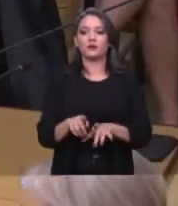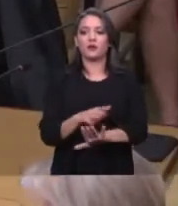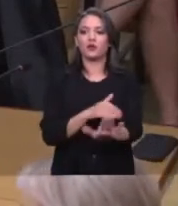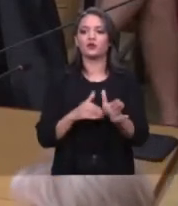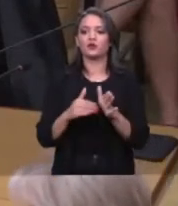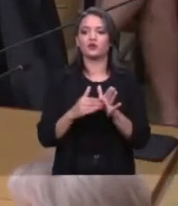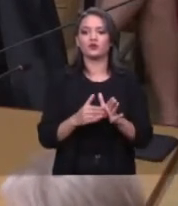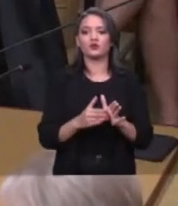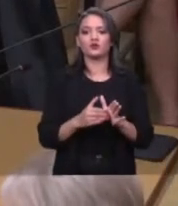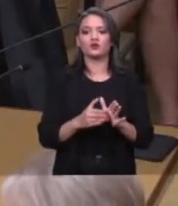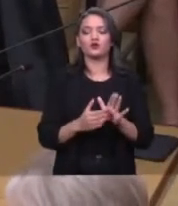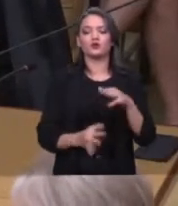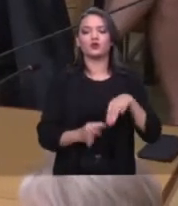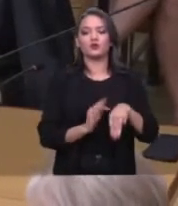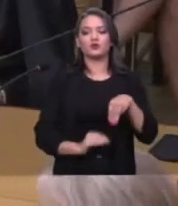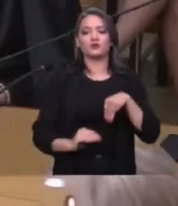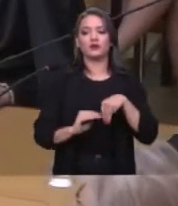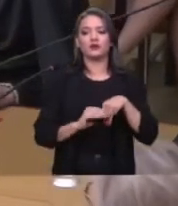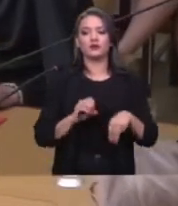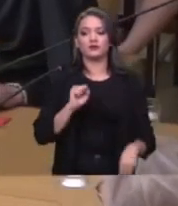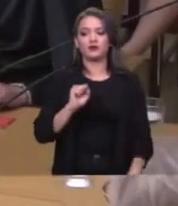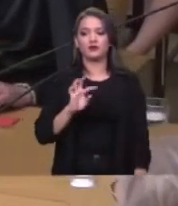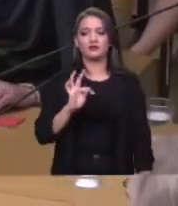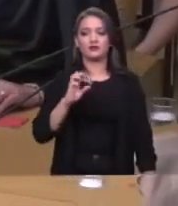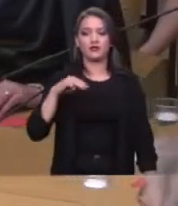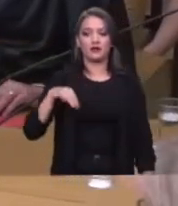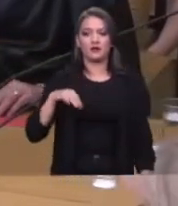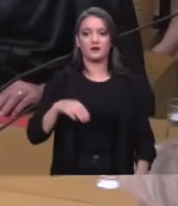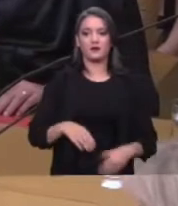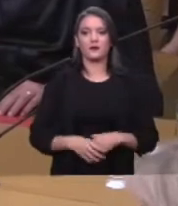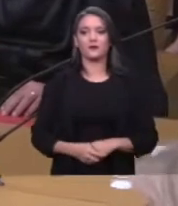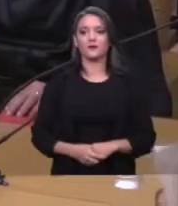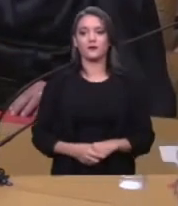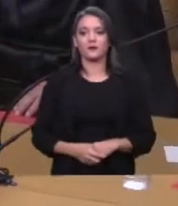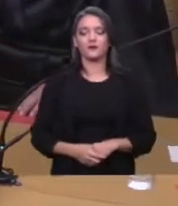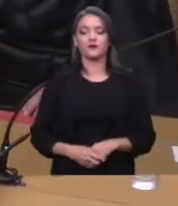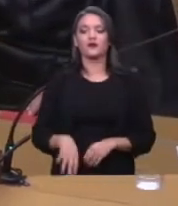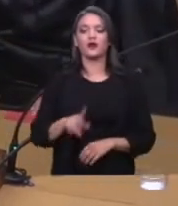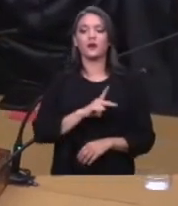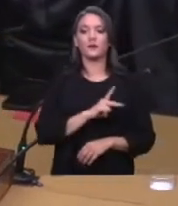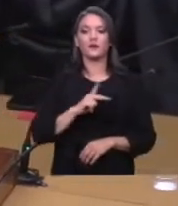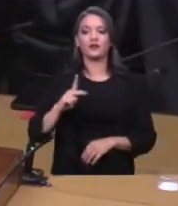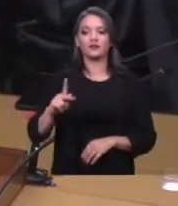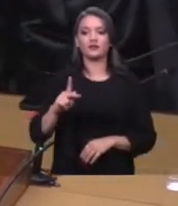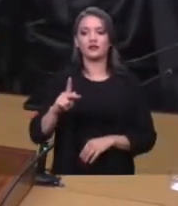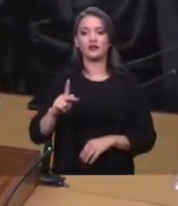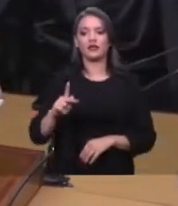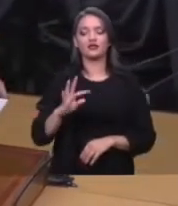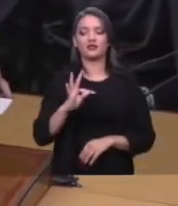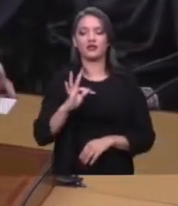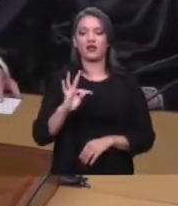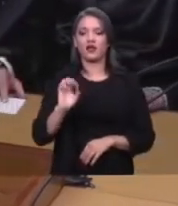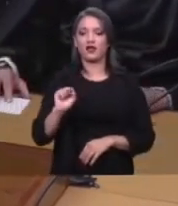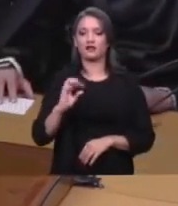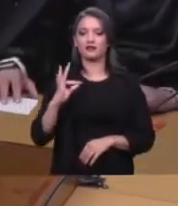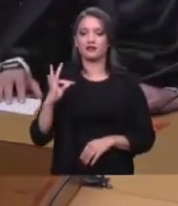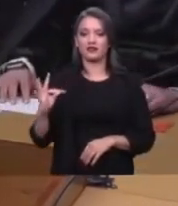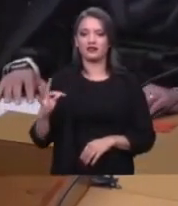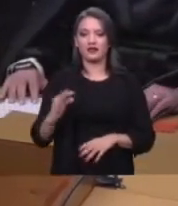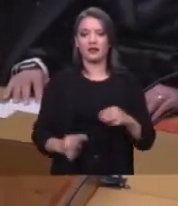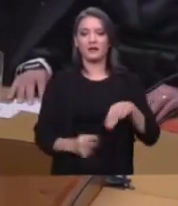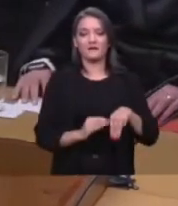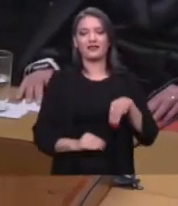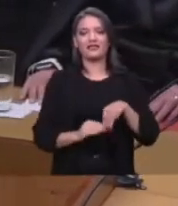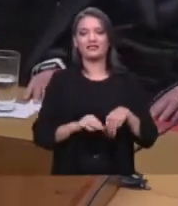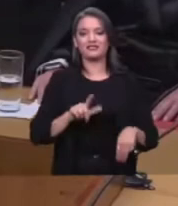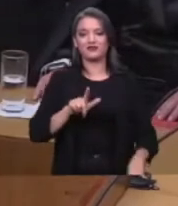do Superior Tribunal militar presidente do Tribunal Superior do Trabalho Ministro